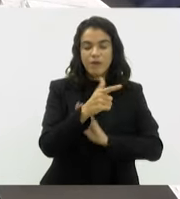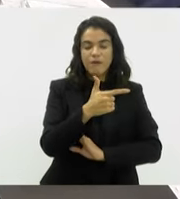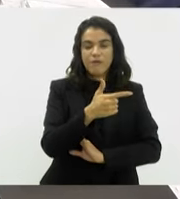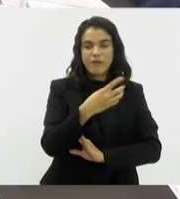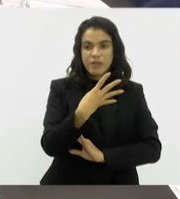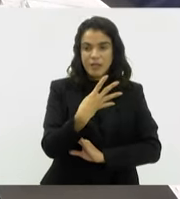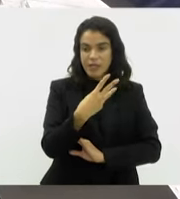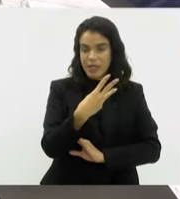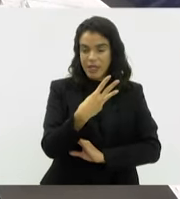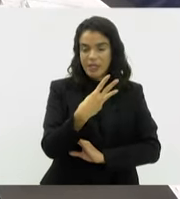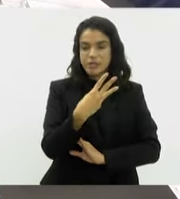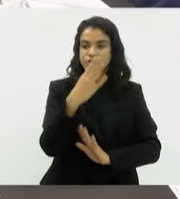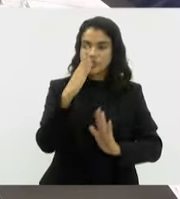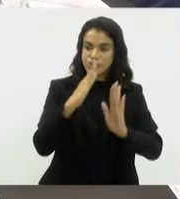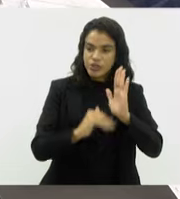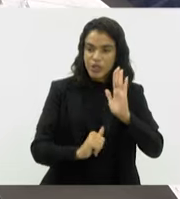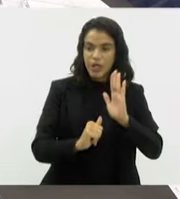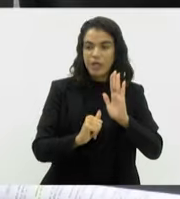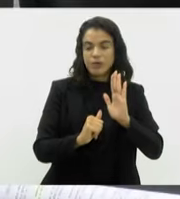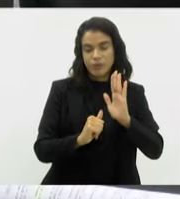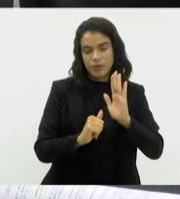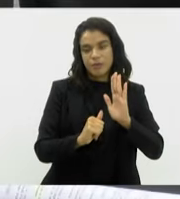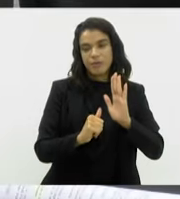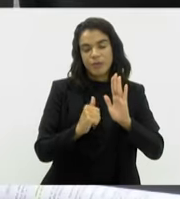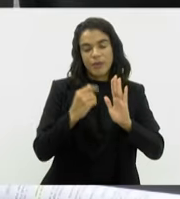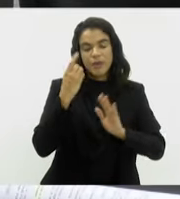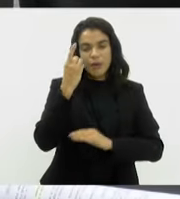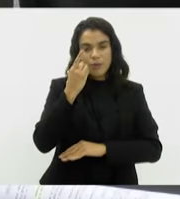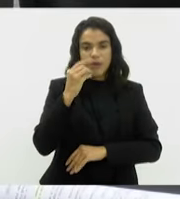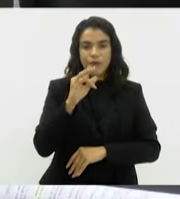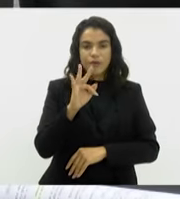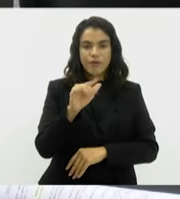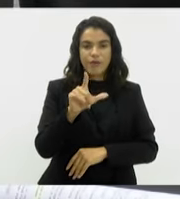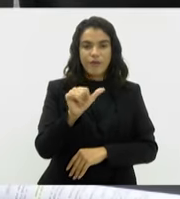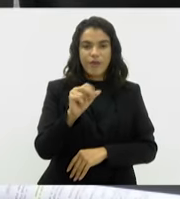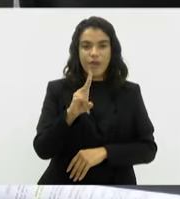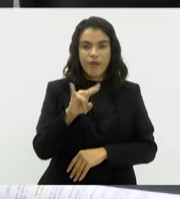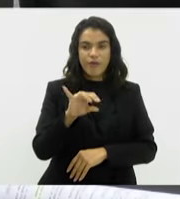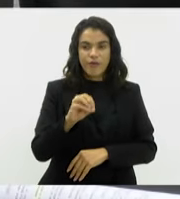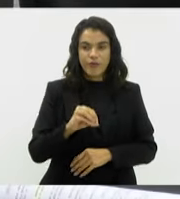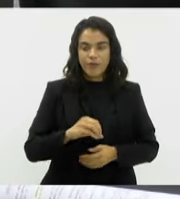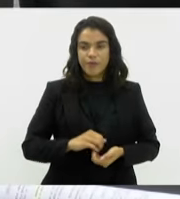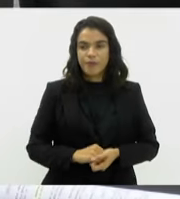está retirado de pauta a pedido do autor, deputado Flávio Serafini.